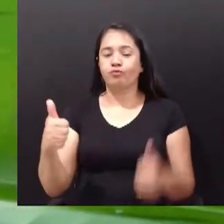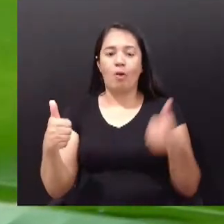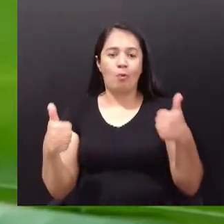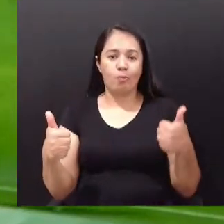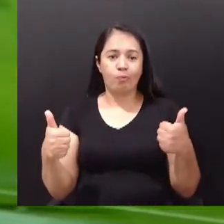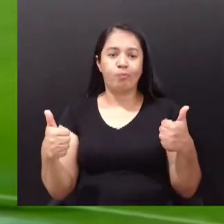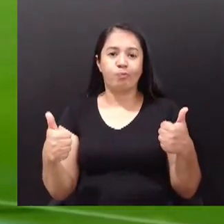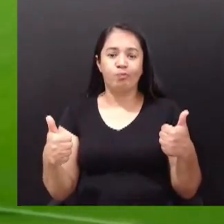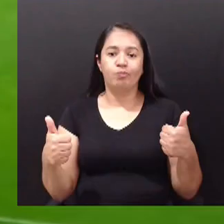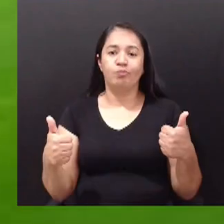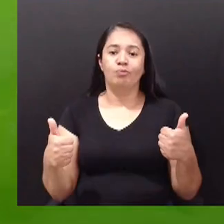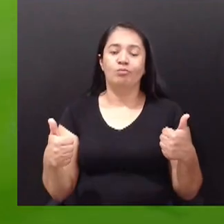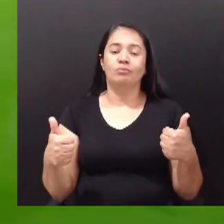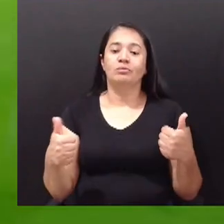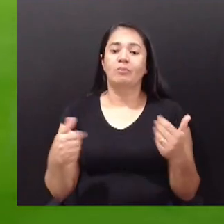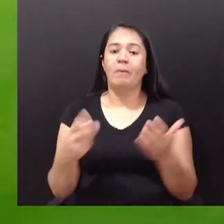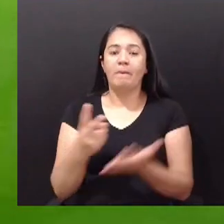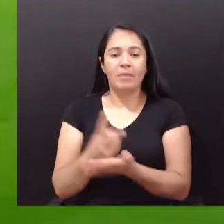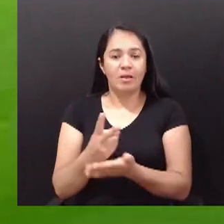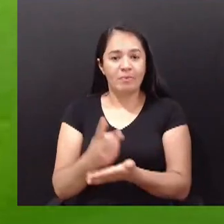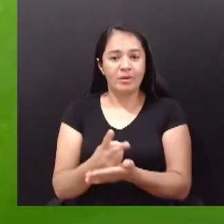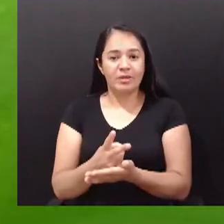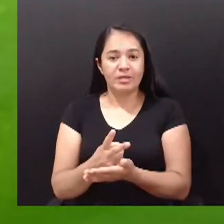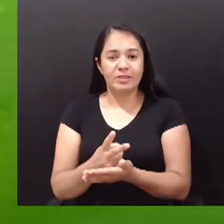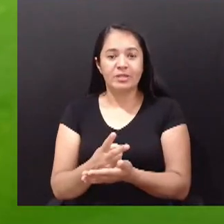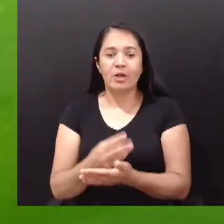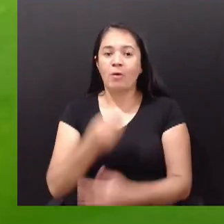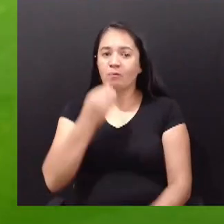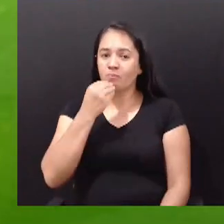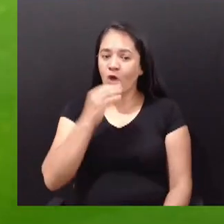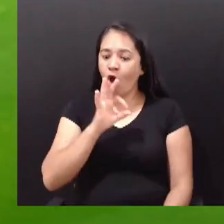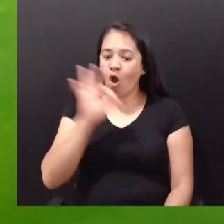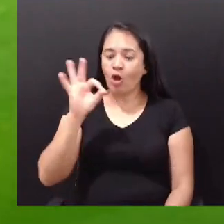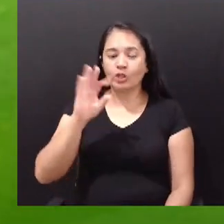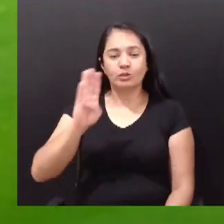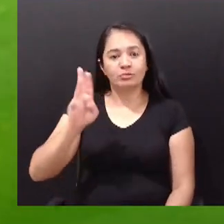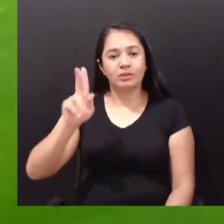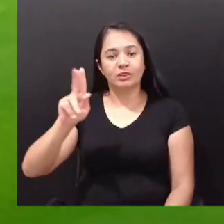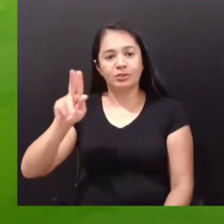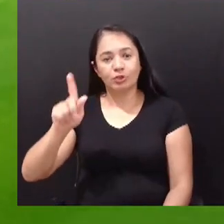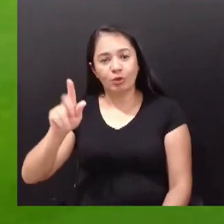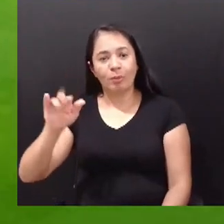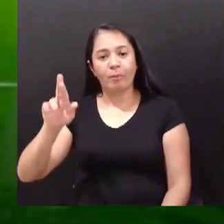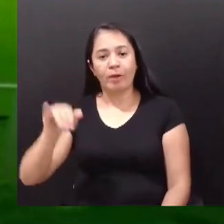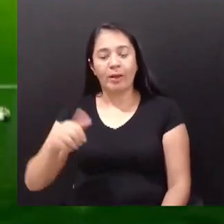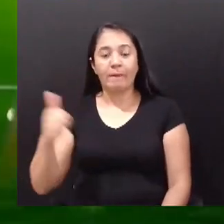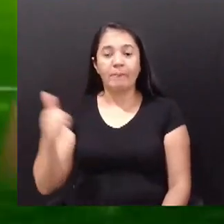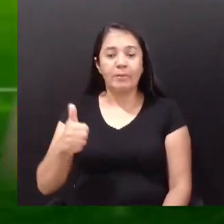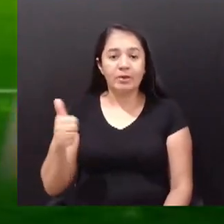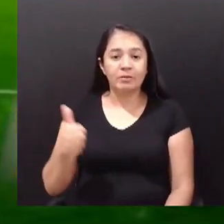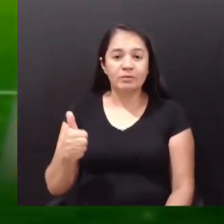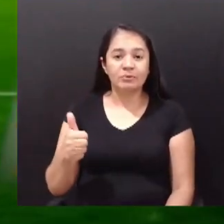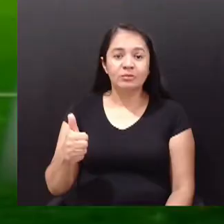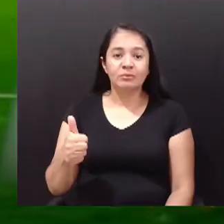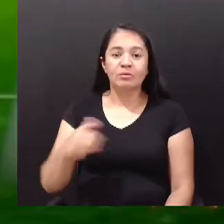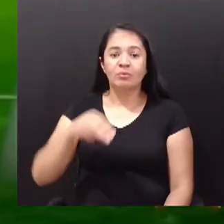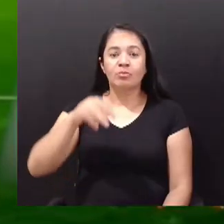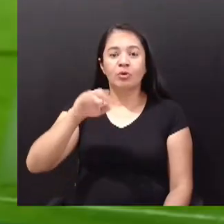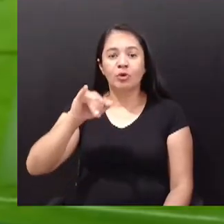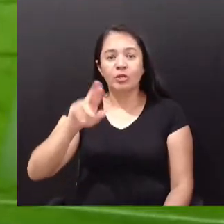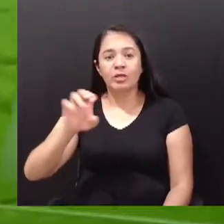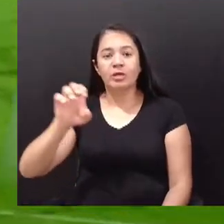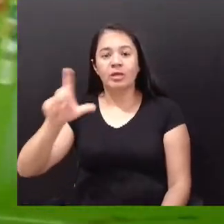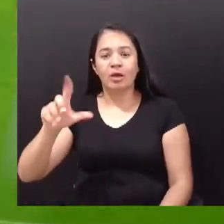a menos, o Bugre teve ótima oportunidade, primeiro com Mirandinha de cabeça, e Muriel fez esta